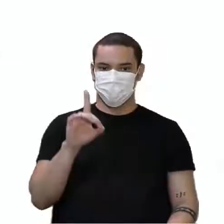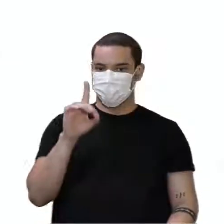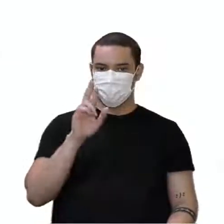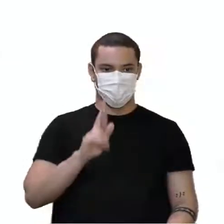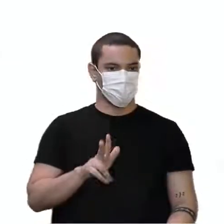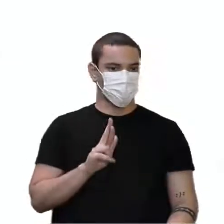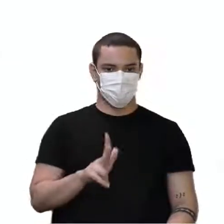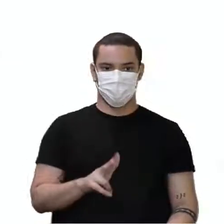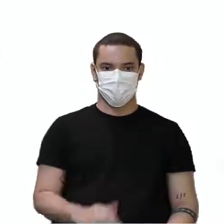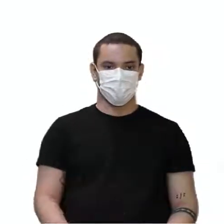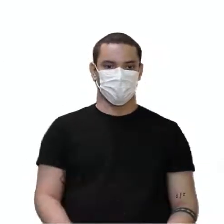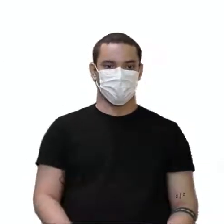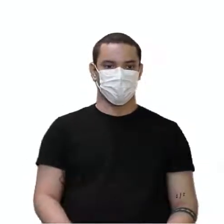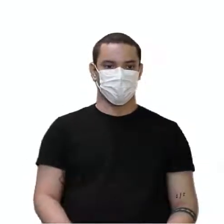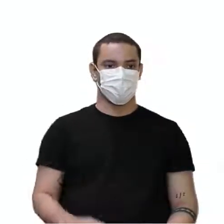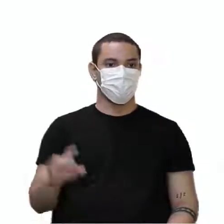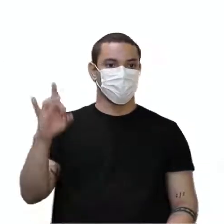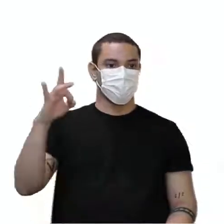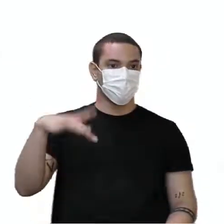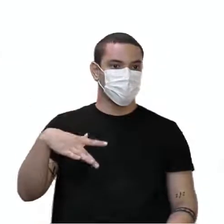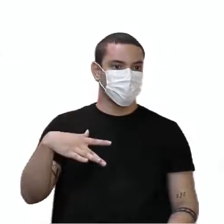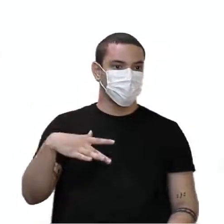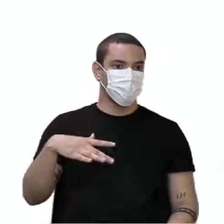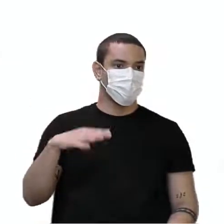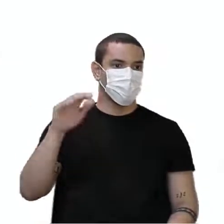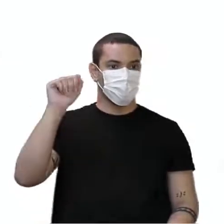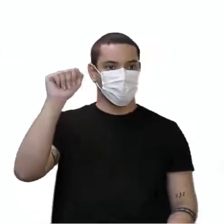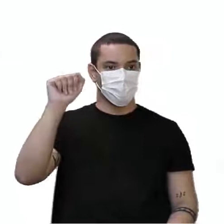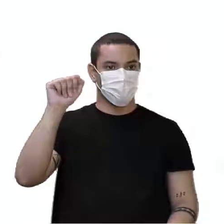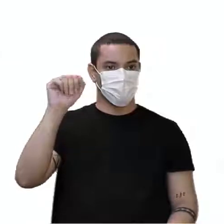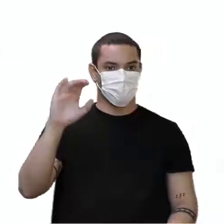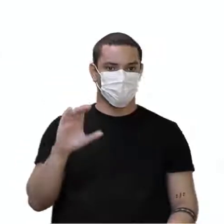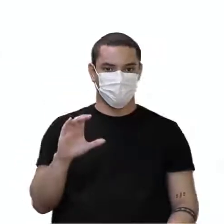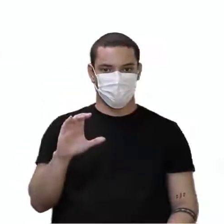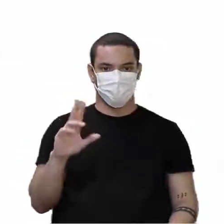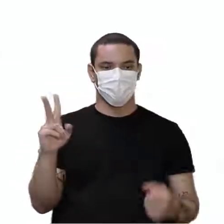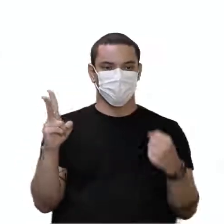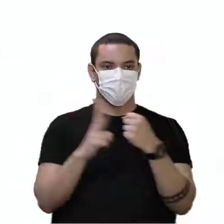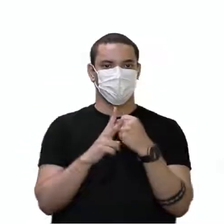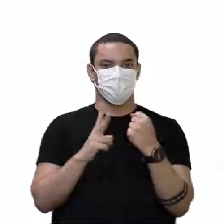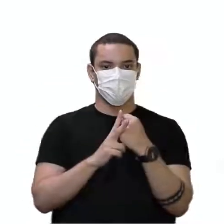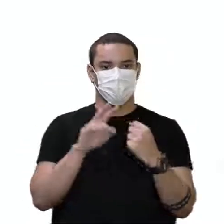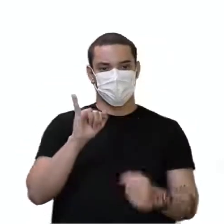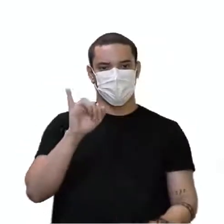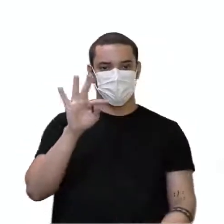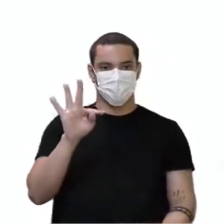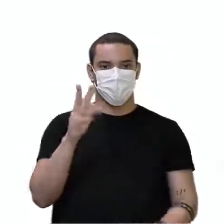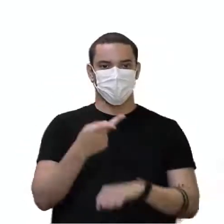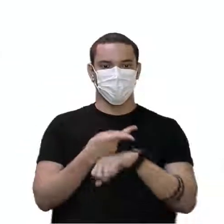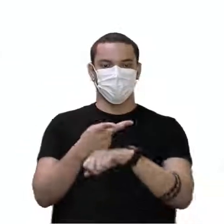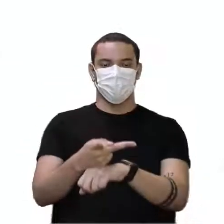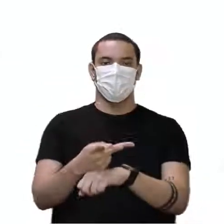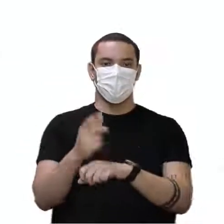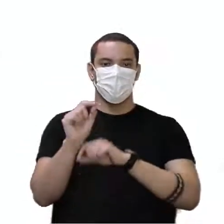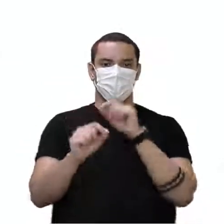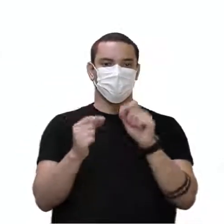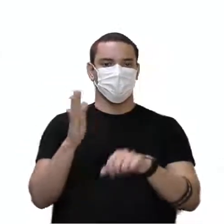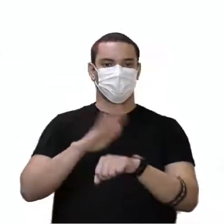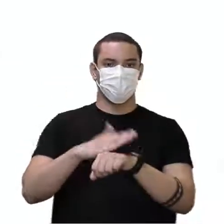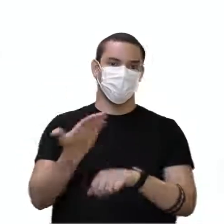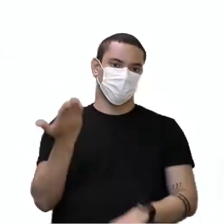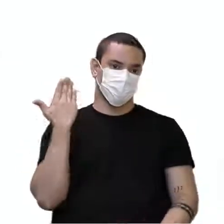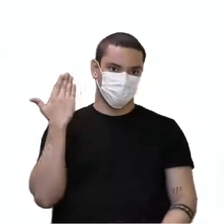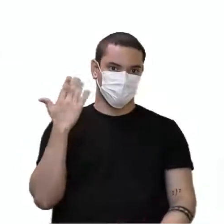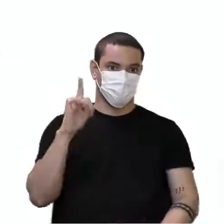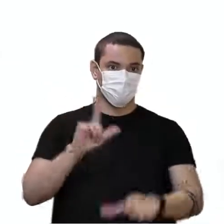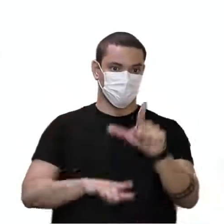causa do has. Então, sobra só a e a C. E aí você vai lá no verbo eat e procura ele no particípio passado, que é